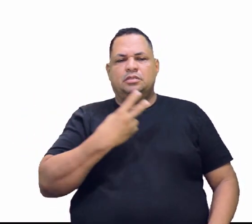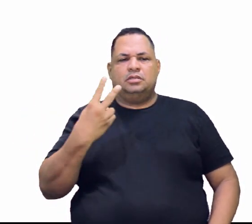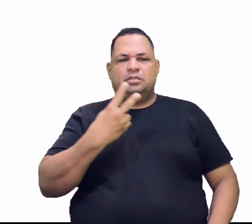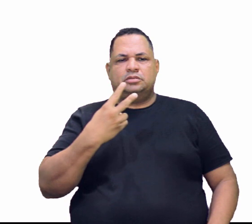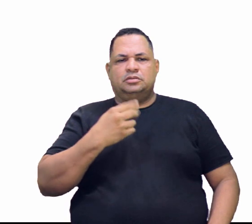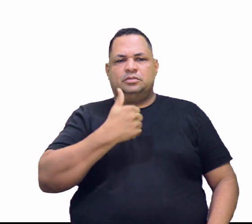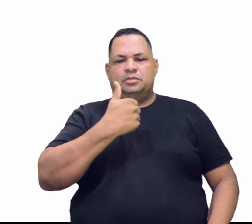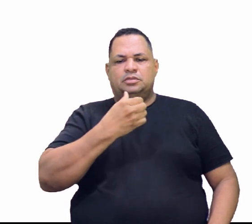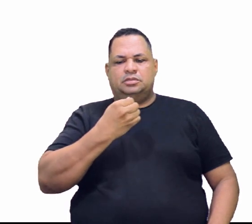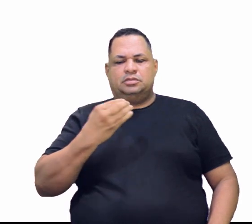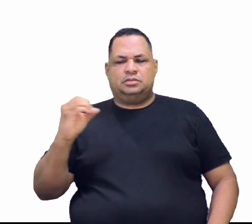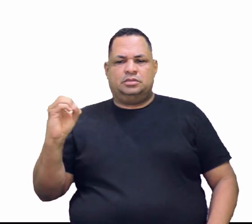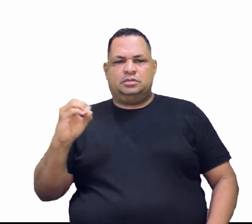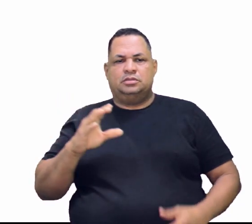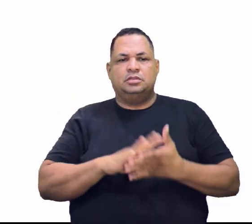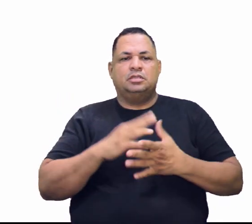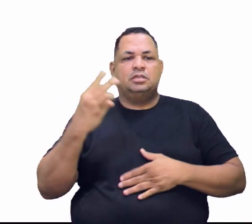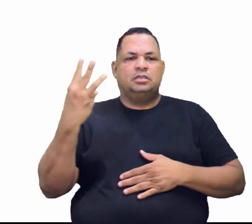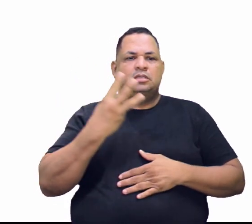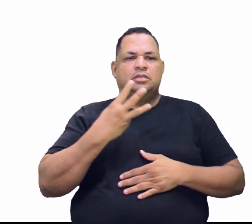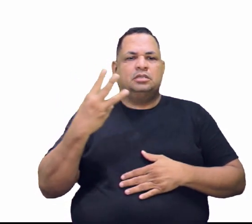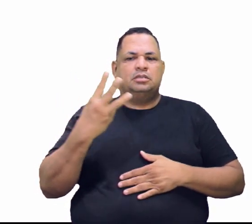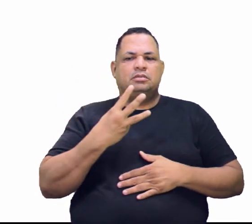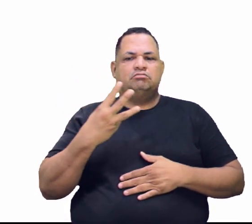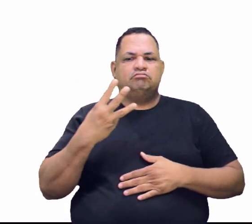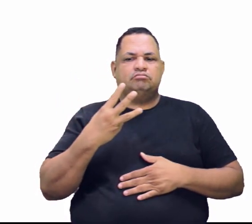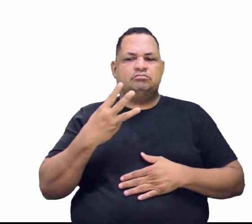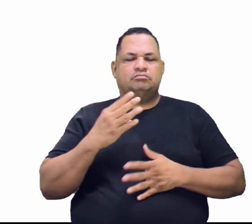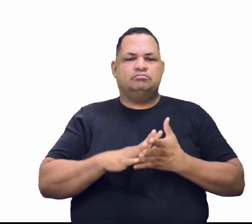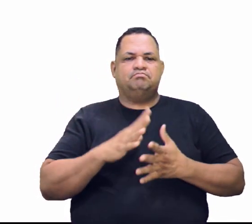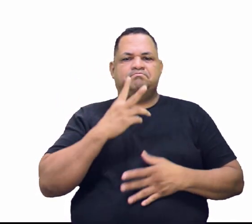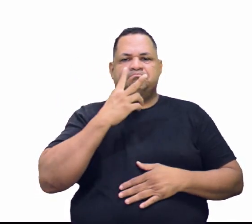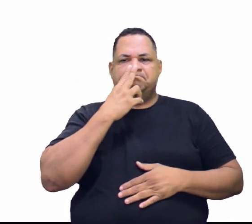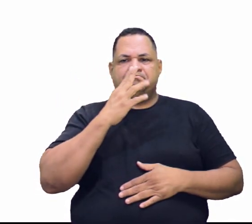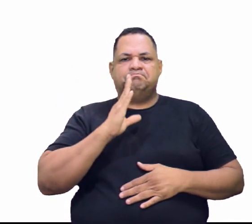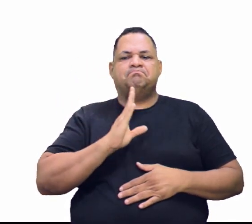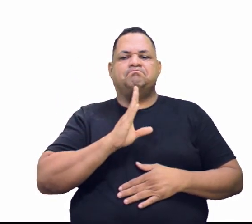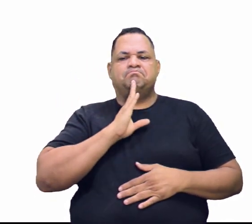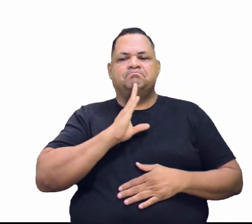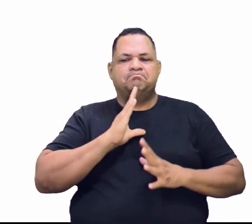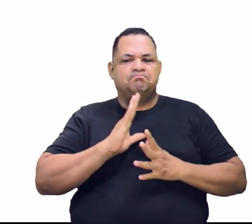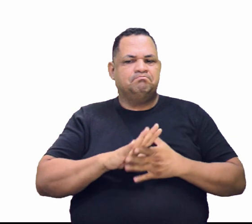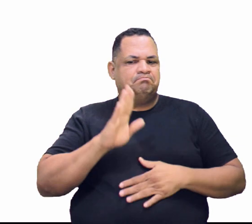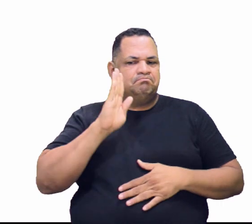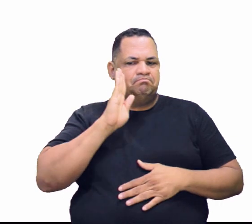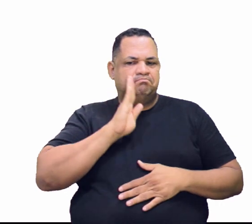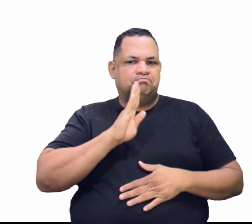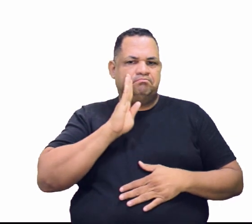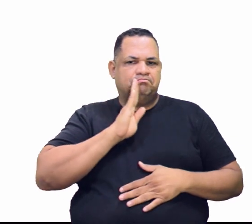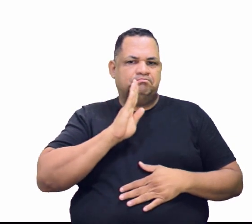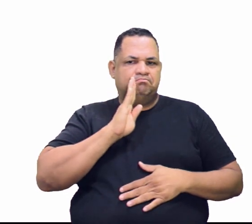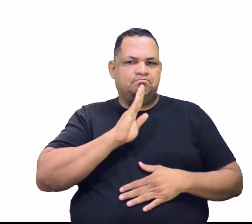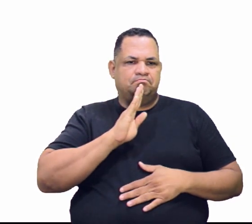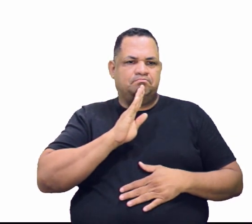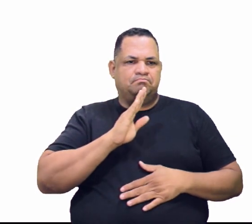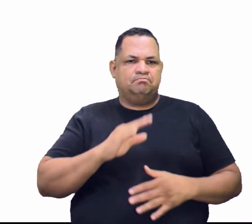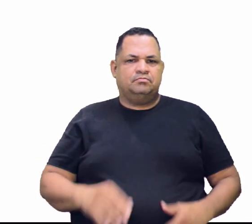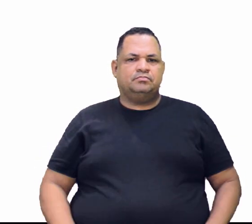a terceira, 2.000. Essa, sim, parece que deu reconhecimento legal, ó, de